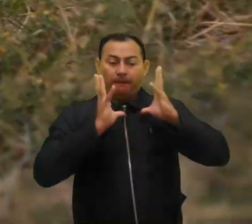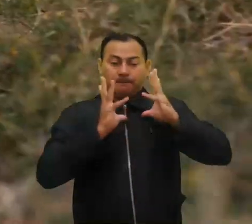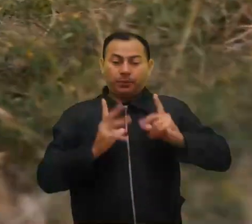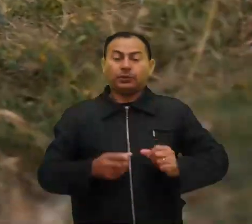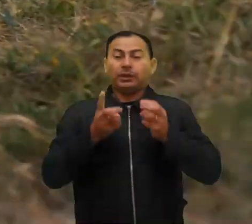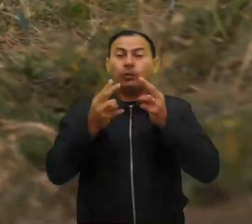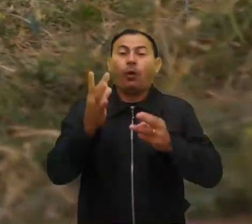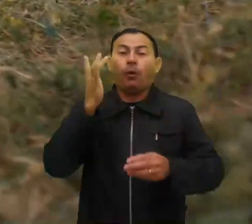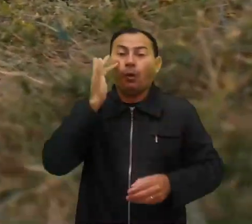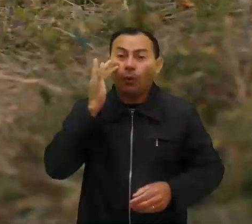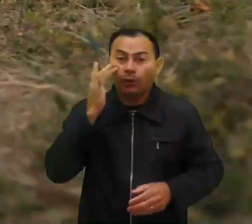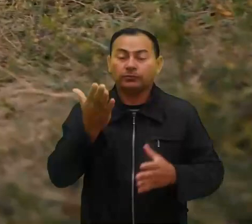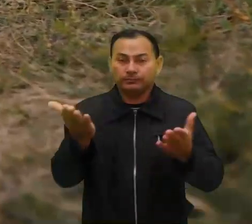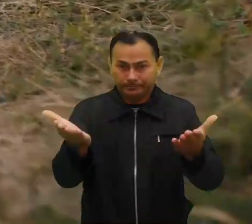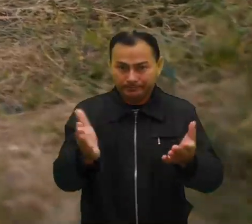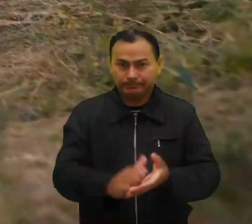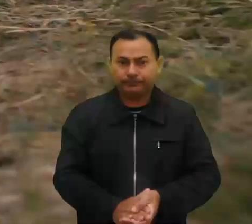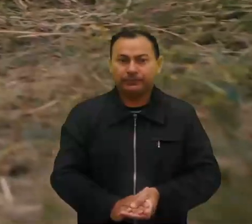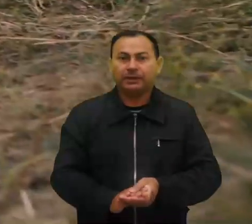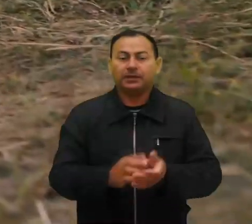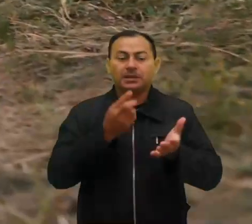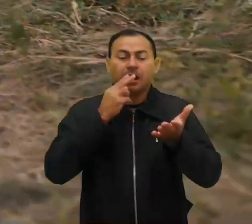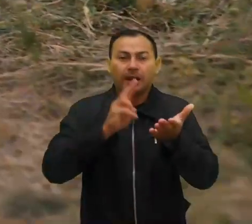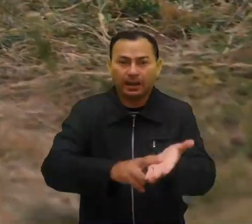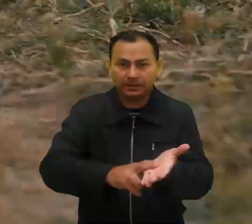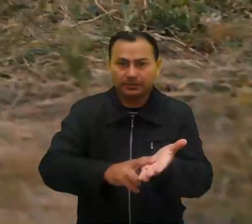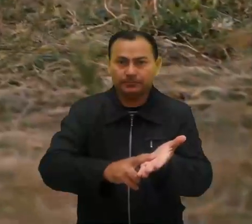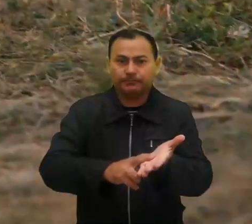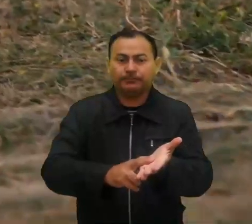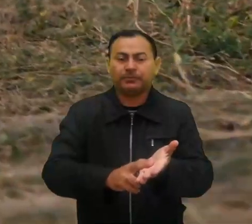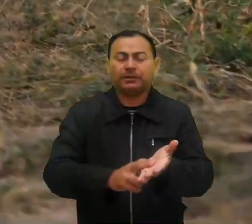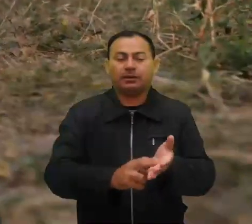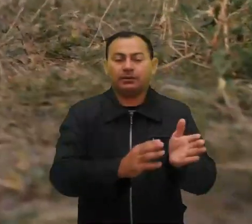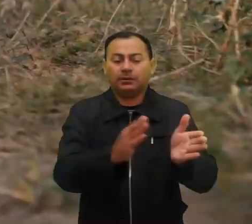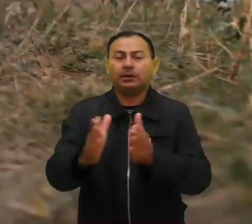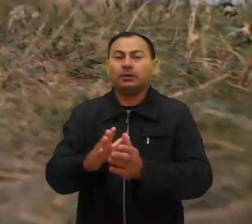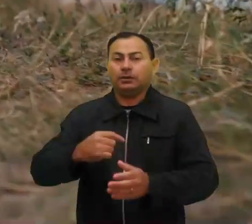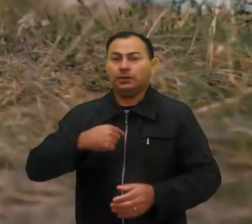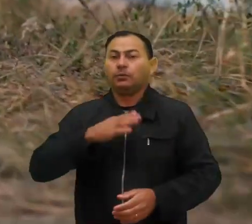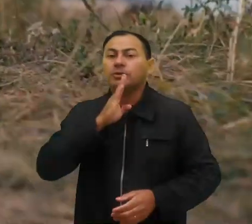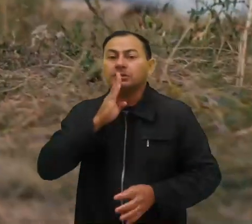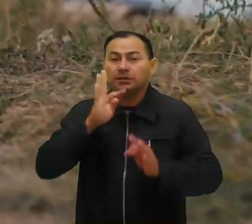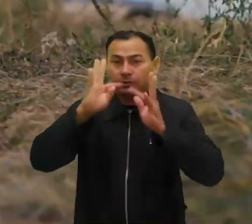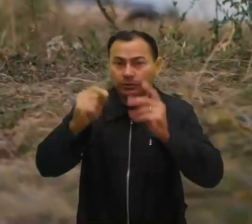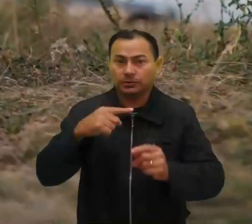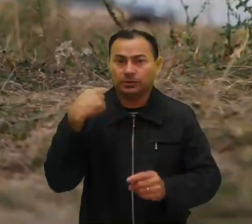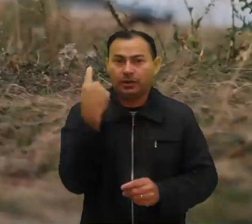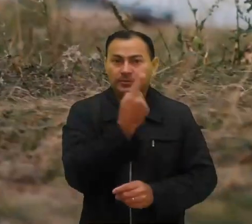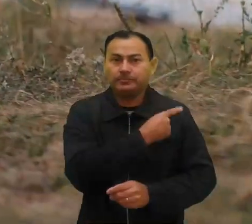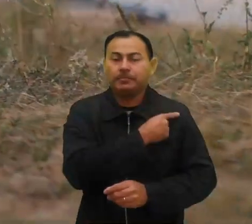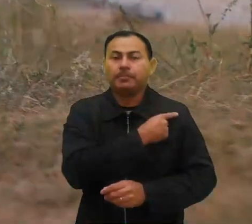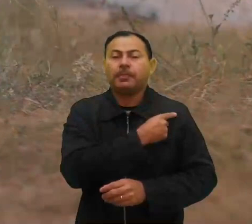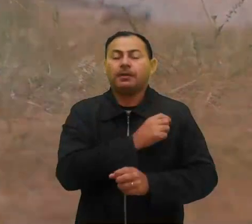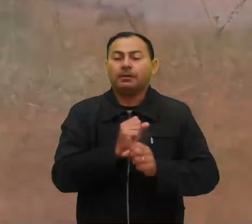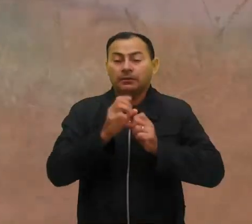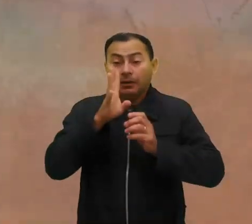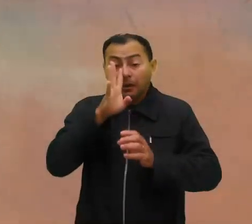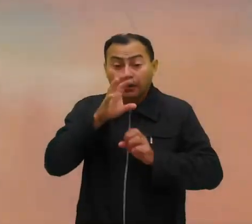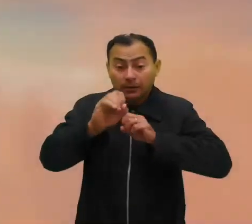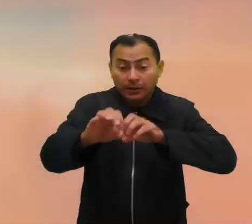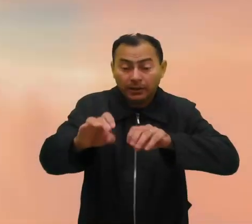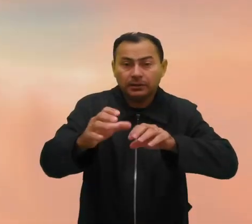pura como ouro. Está nesta carta, que é a passagem tão conhecida de todos nós,